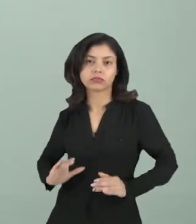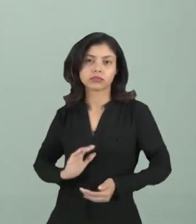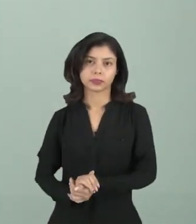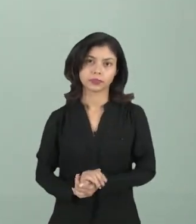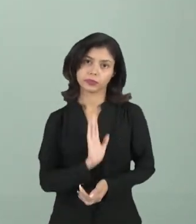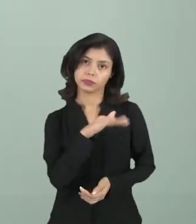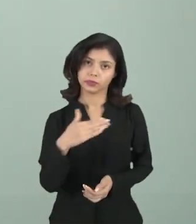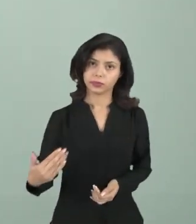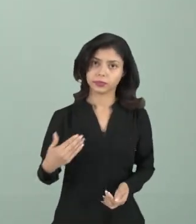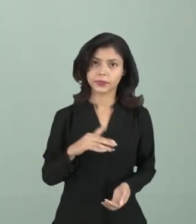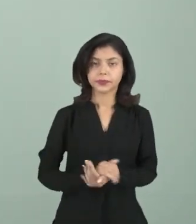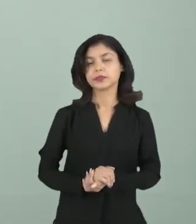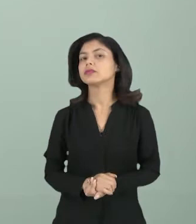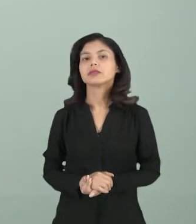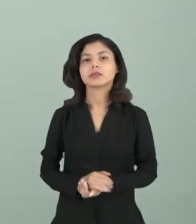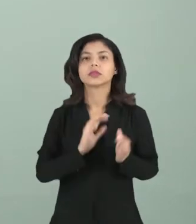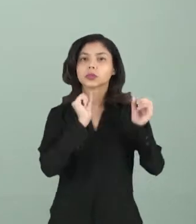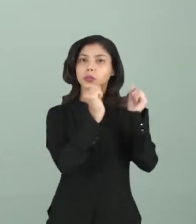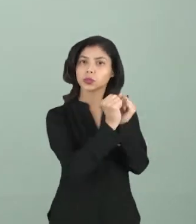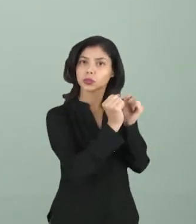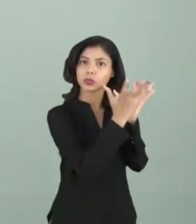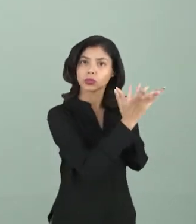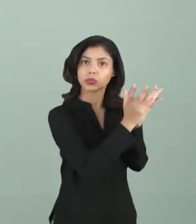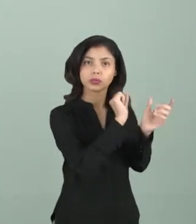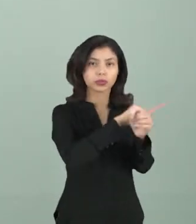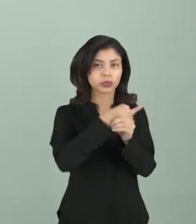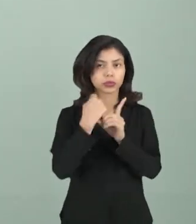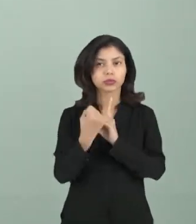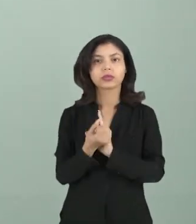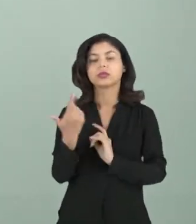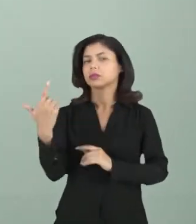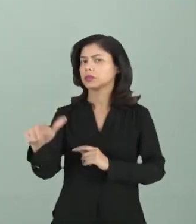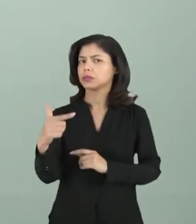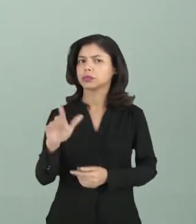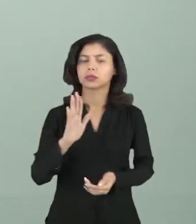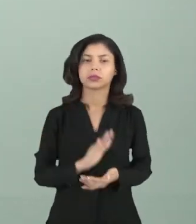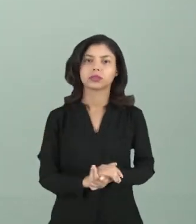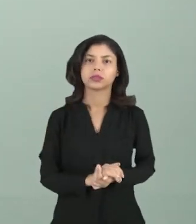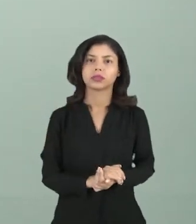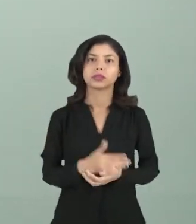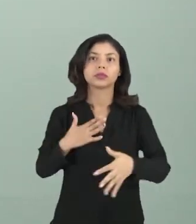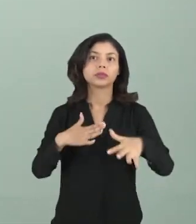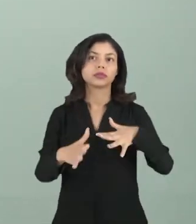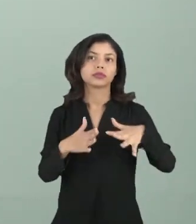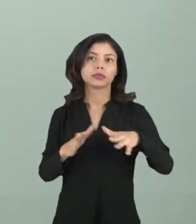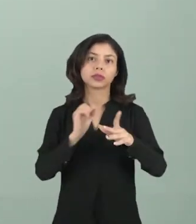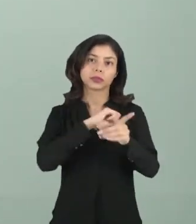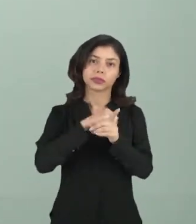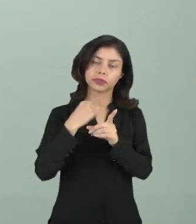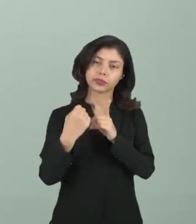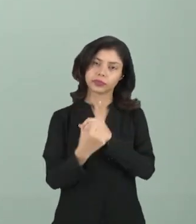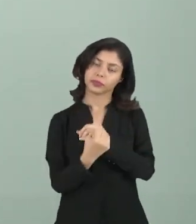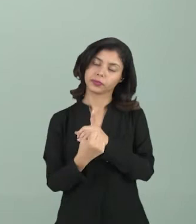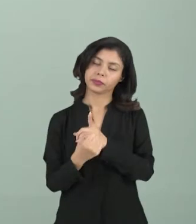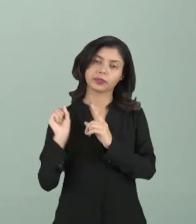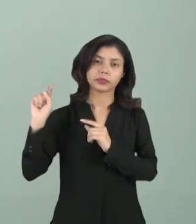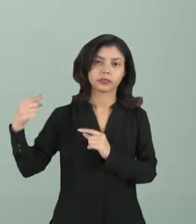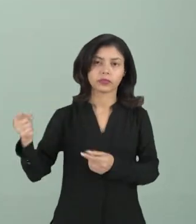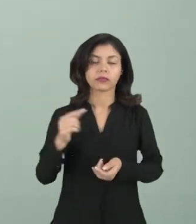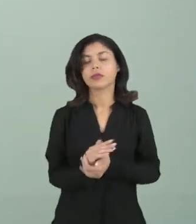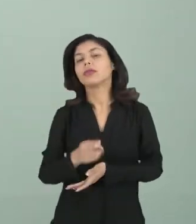cidadãos, enquanto membros de uma sociedade. Não existe nenhum tipo de movimento social que ele